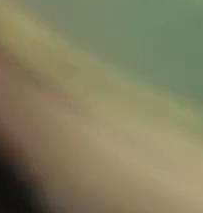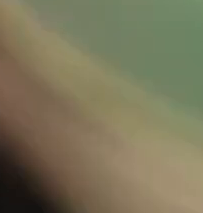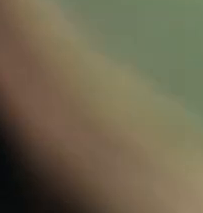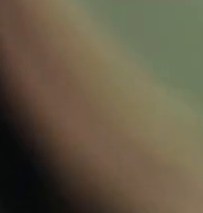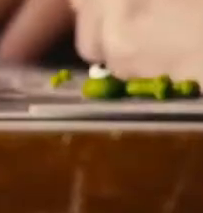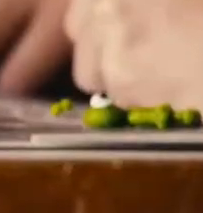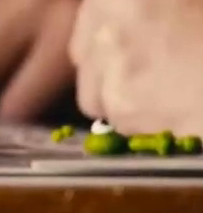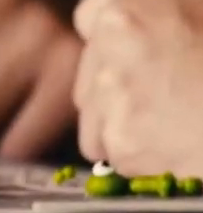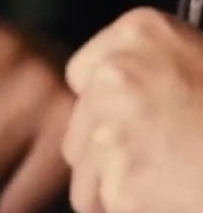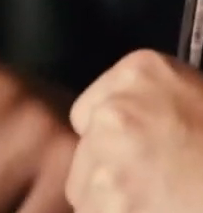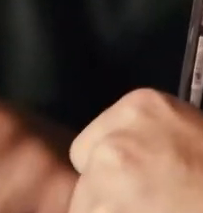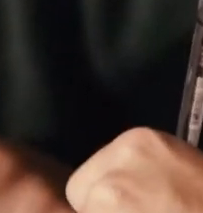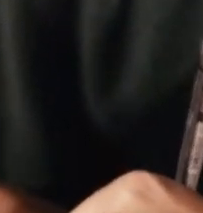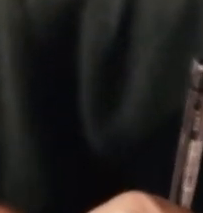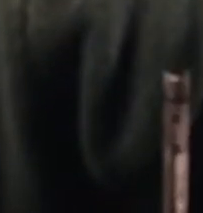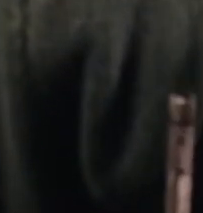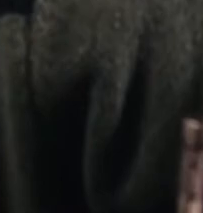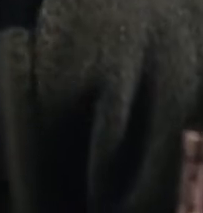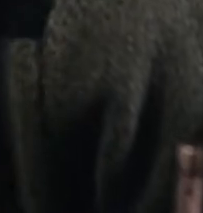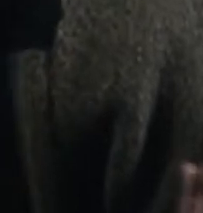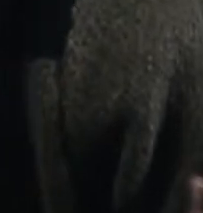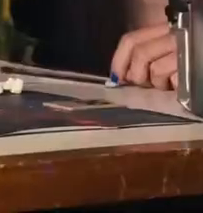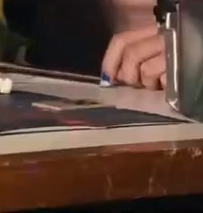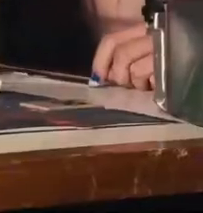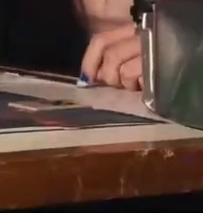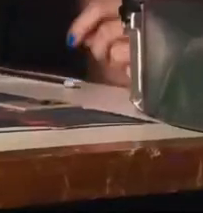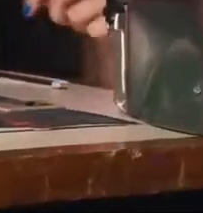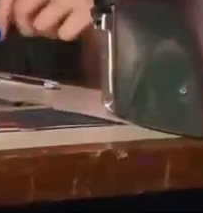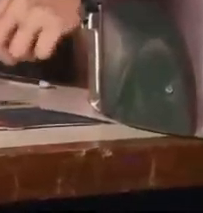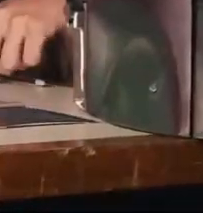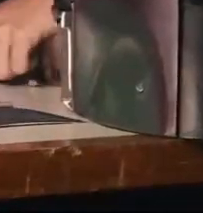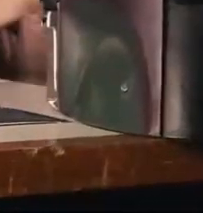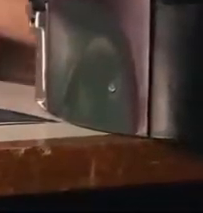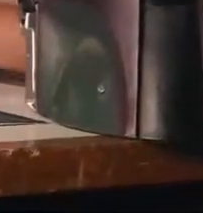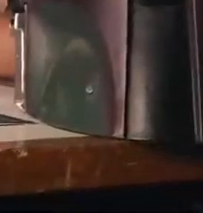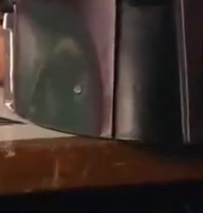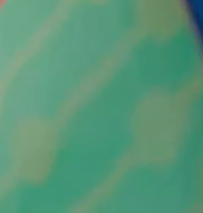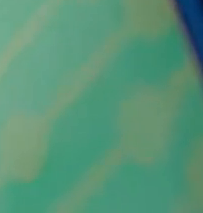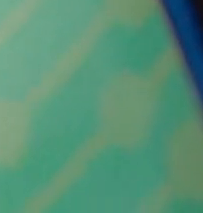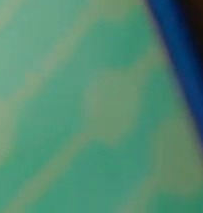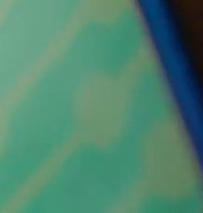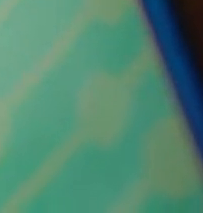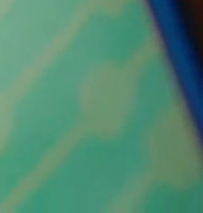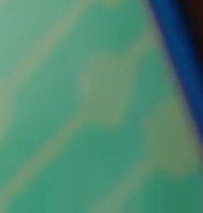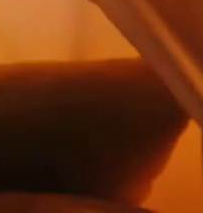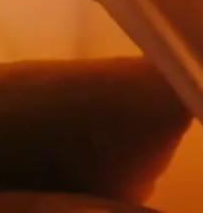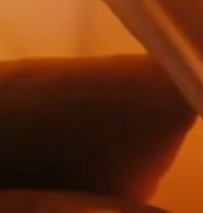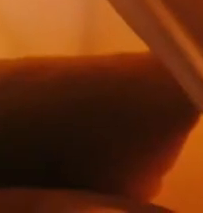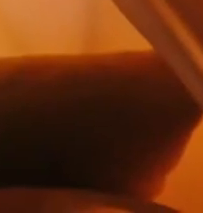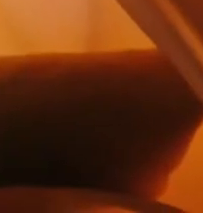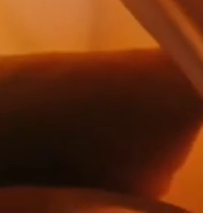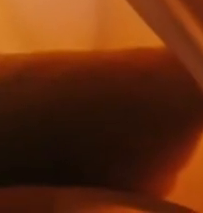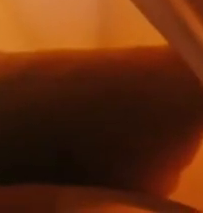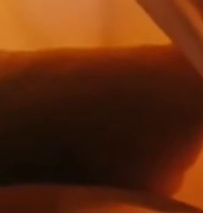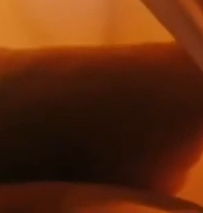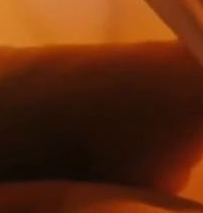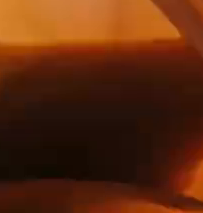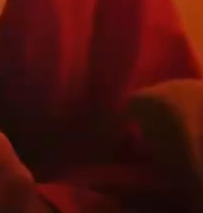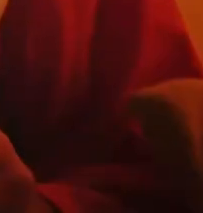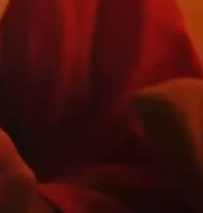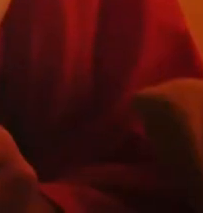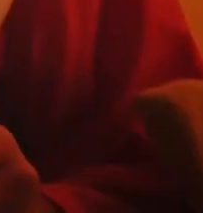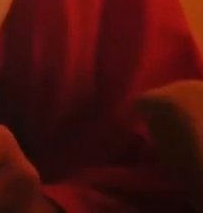numa jornada compartilhada com o infinito as possibilidades de transformar a imaginação de todos em experiências